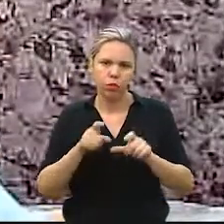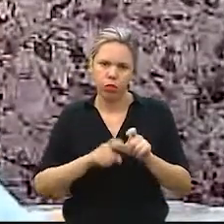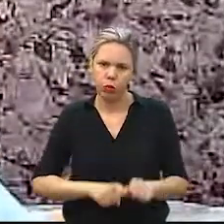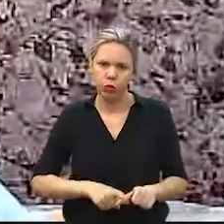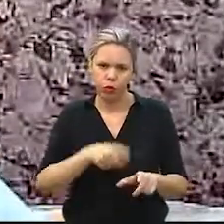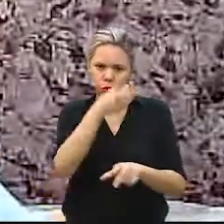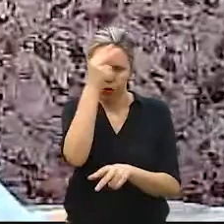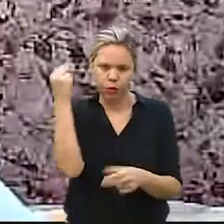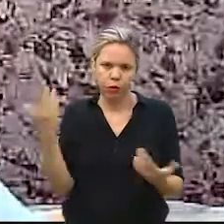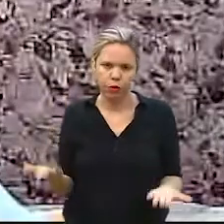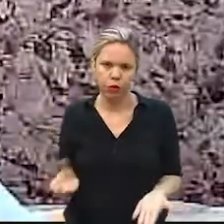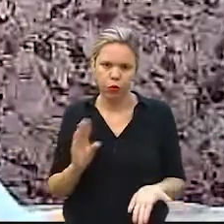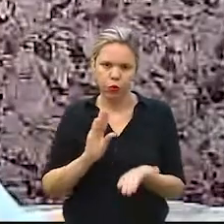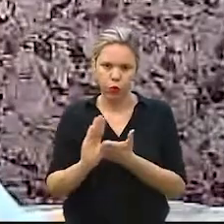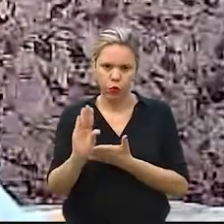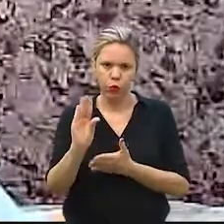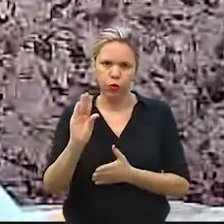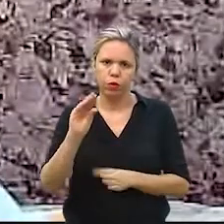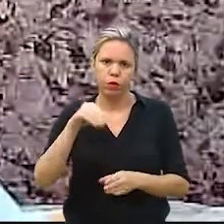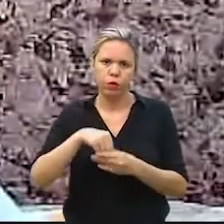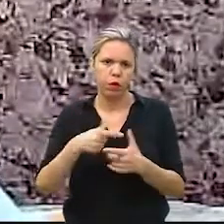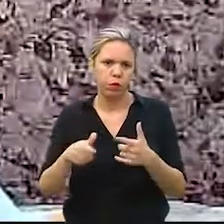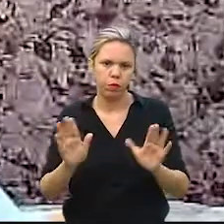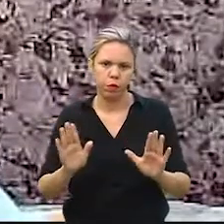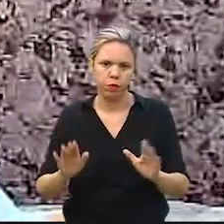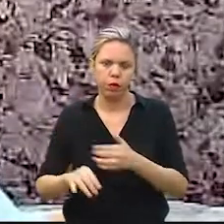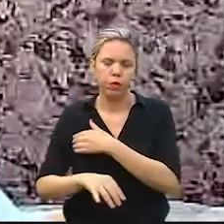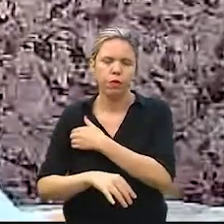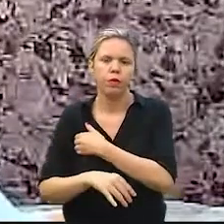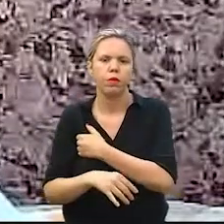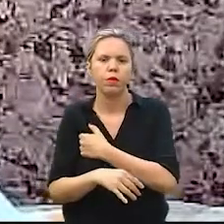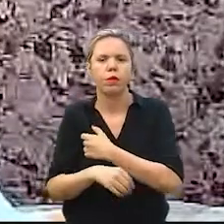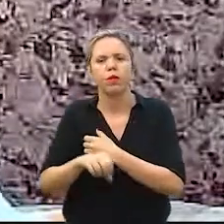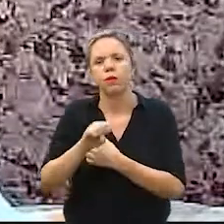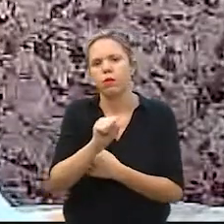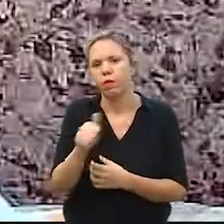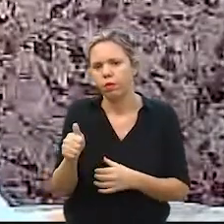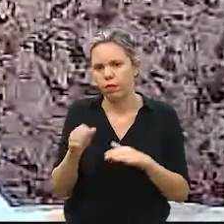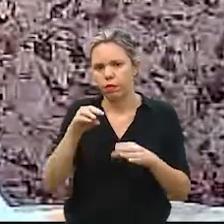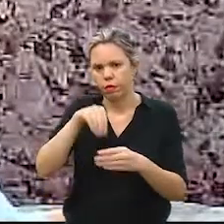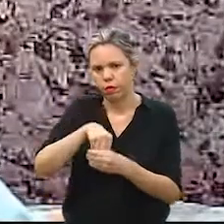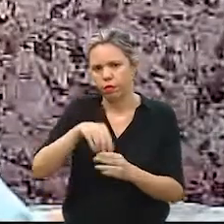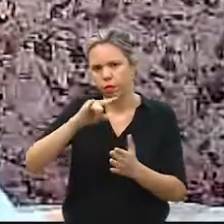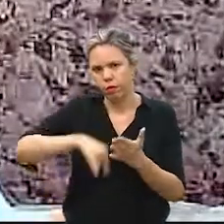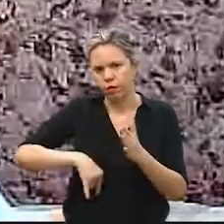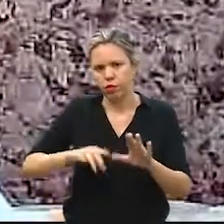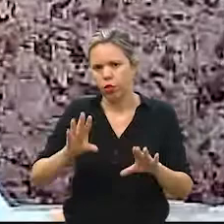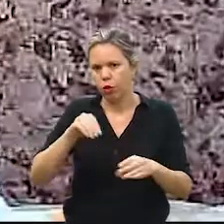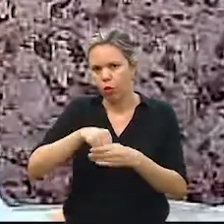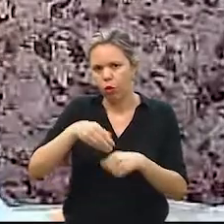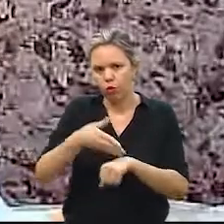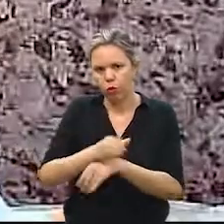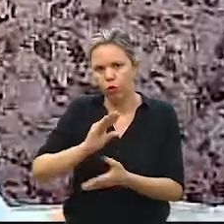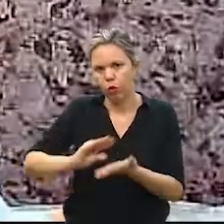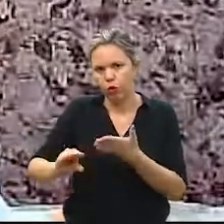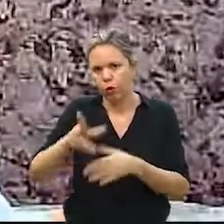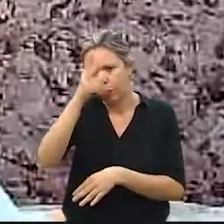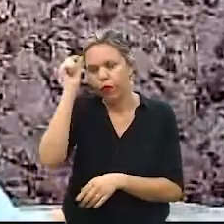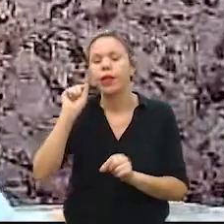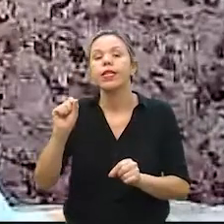da prefeitura e estar no orçamento sem problema nenhum. Nenhuma SA pode estar no orçamento. Quem está no orçamento da